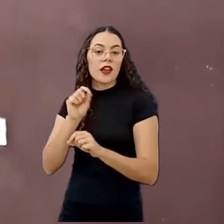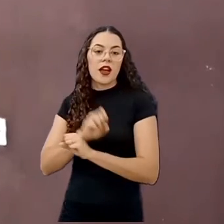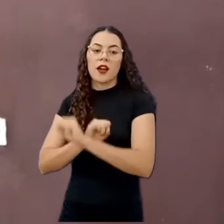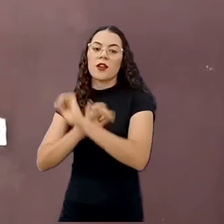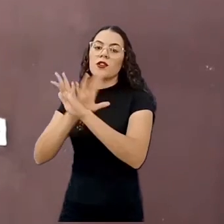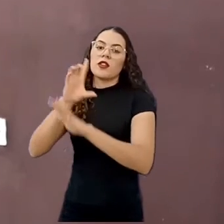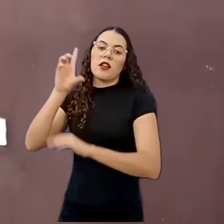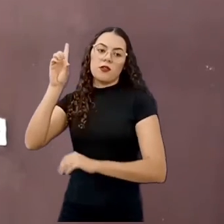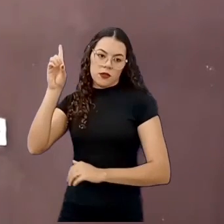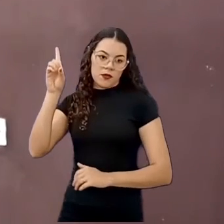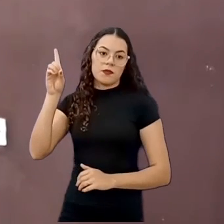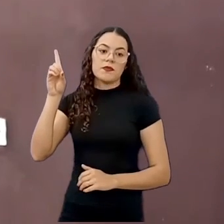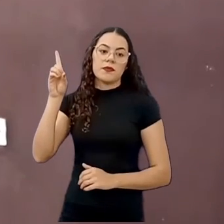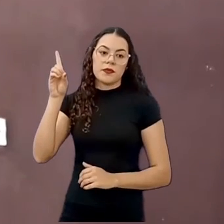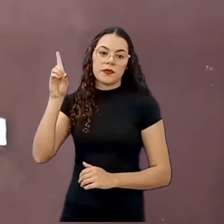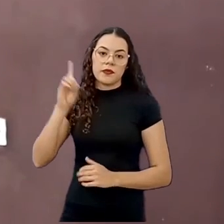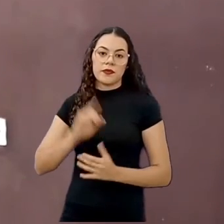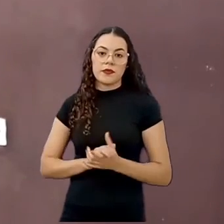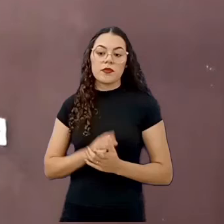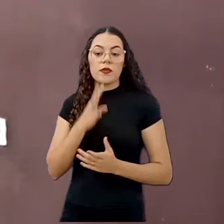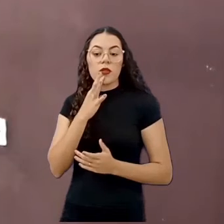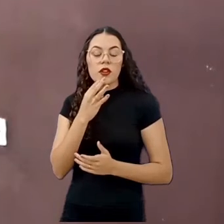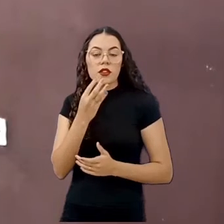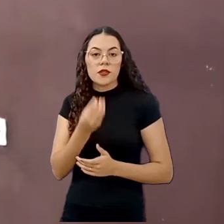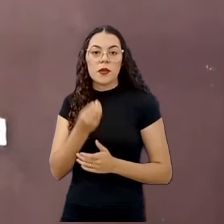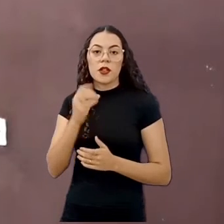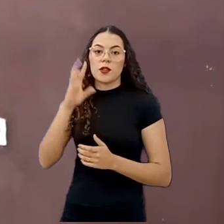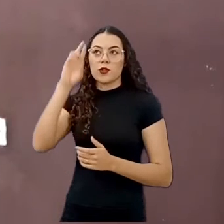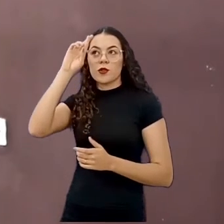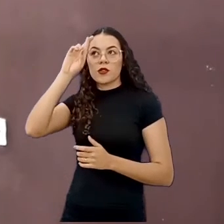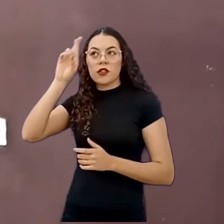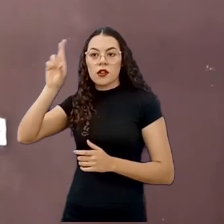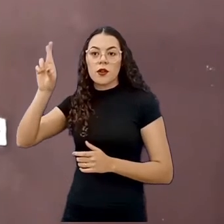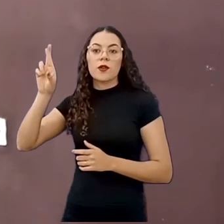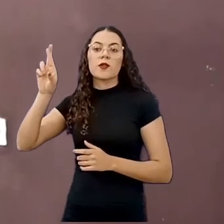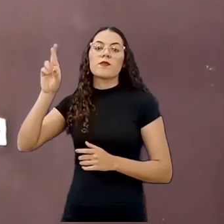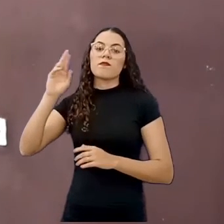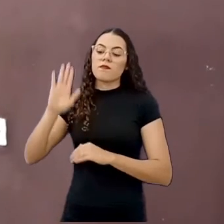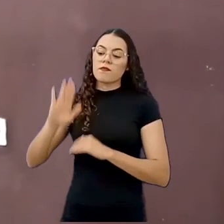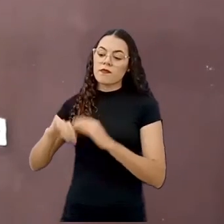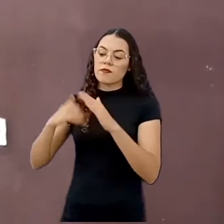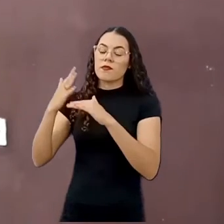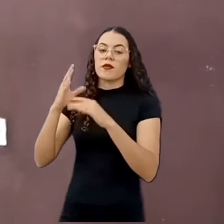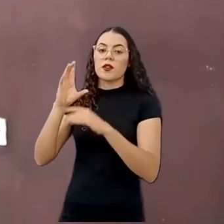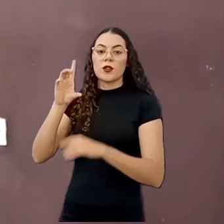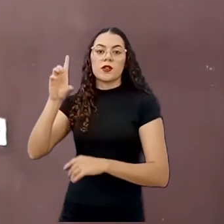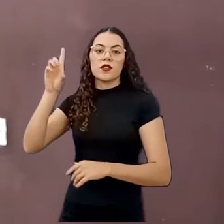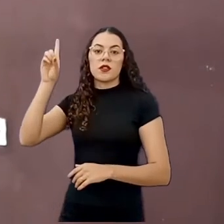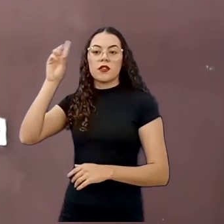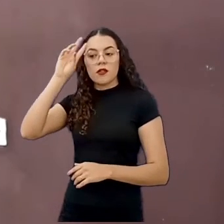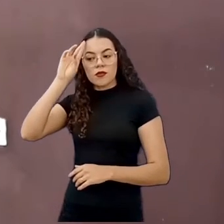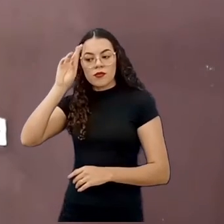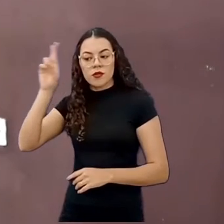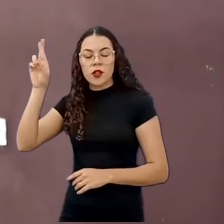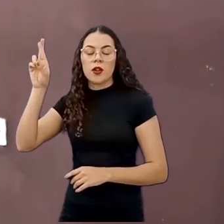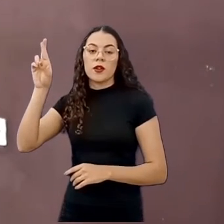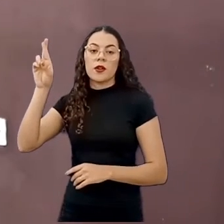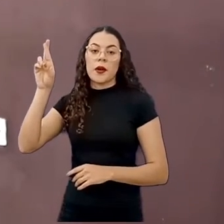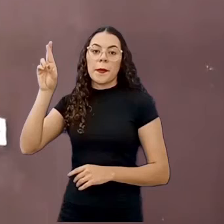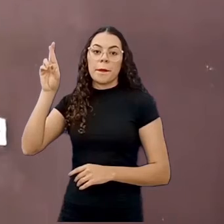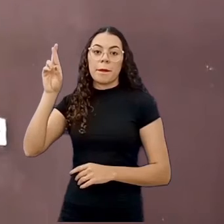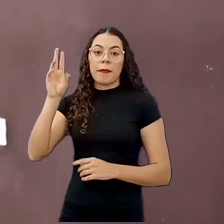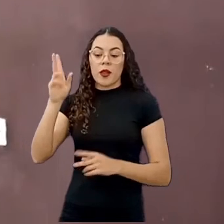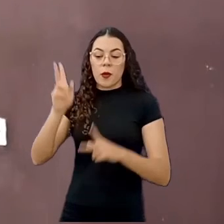Deus. O conhecimento do Senhor, o crescimento no Senhor, traria